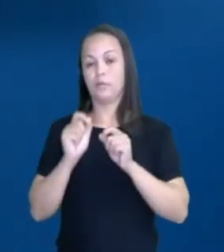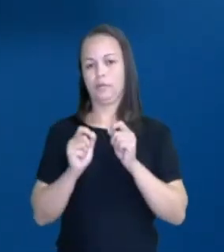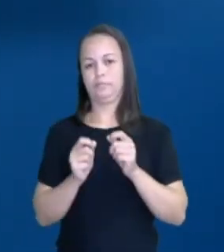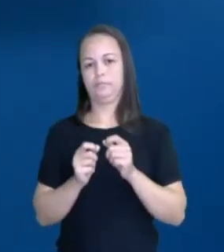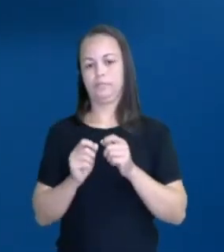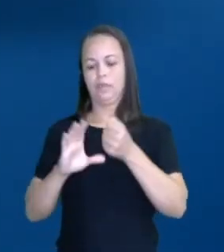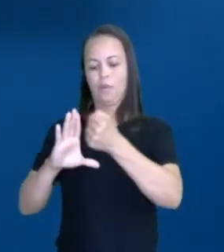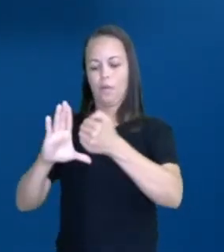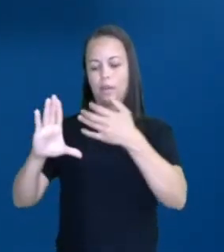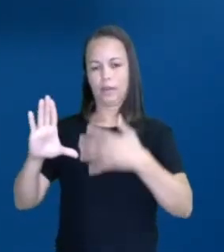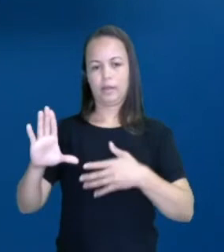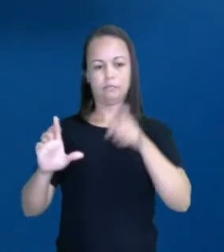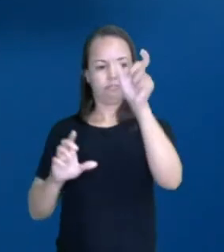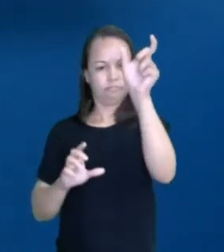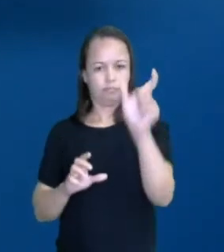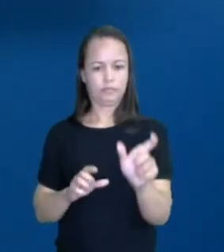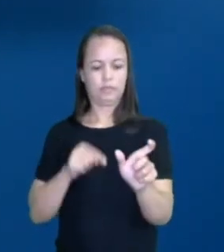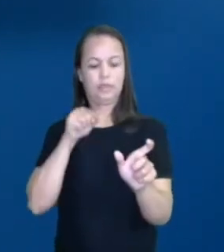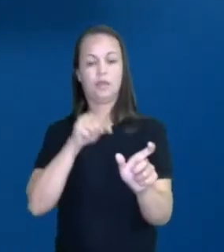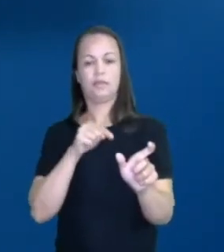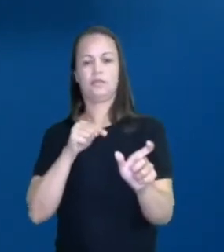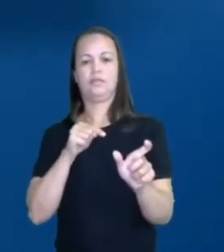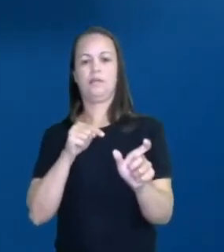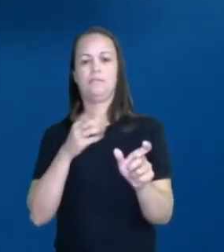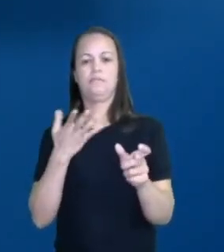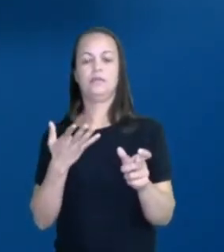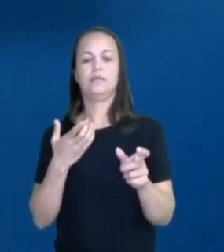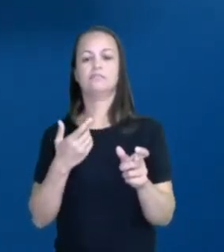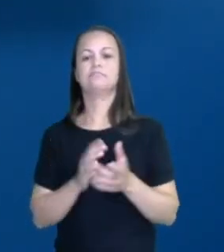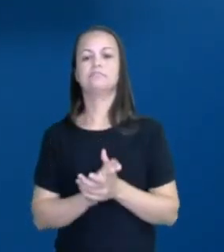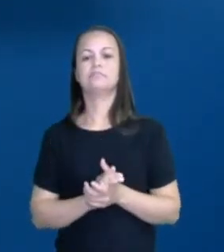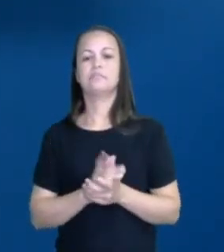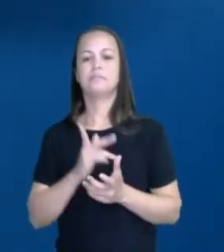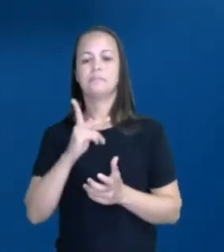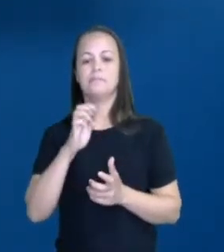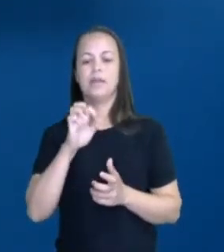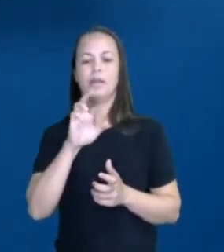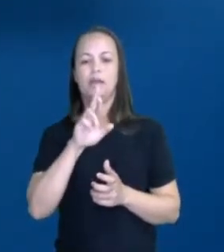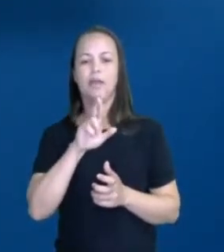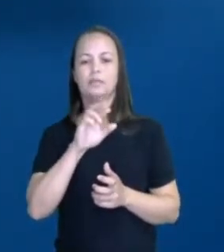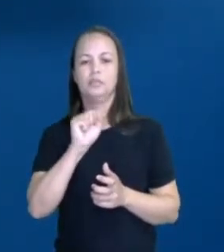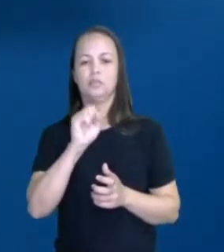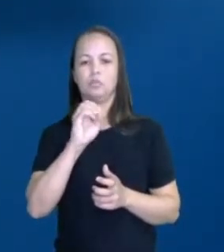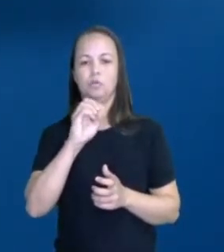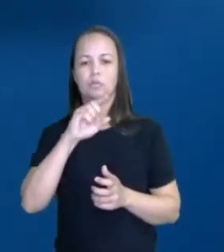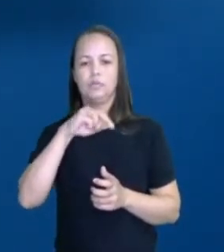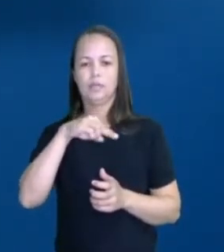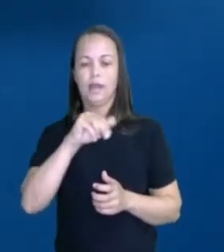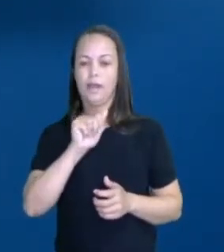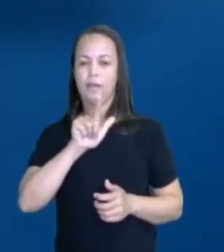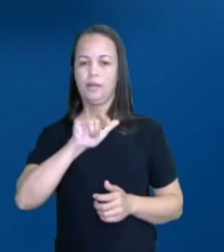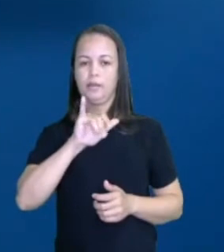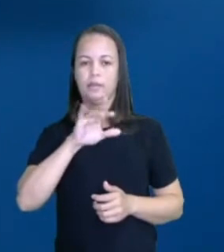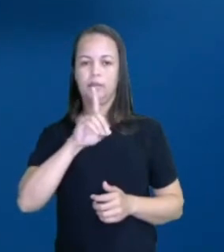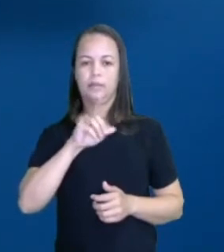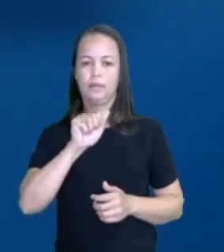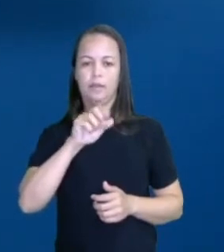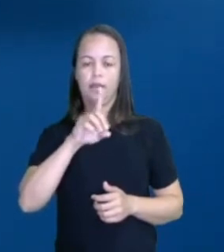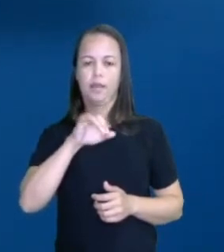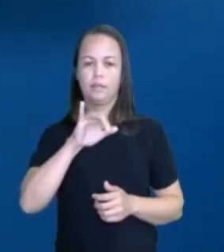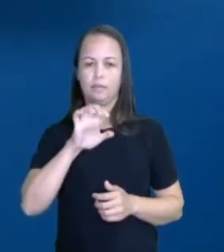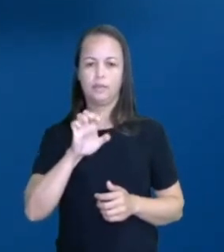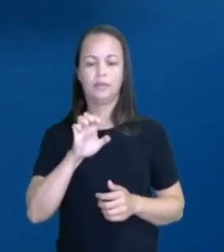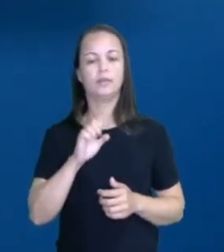uma característica da minha personalidade. Agora, quando eu digo estou cansada, não é uma